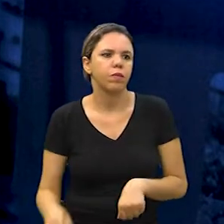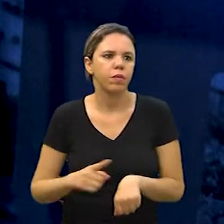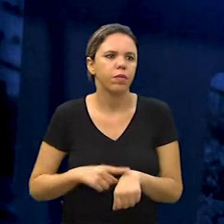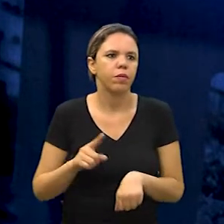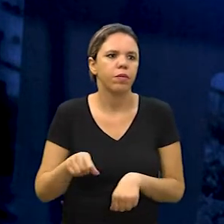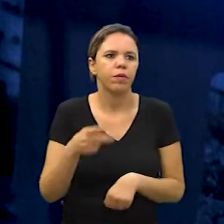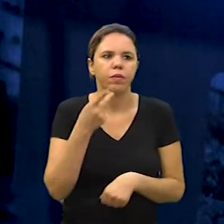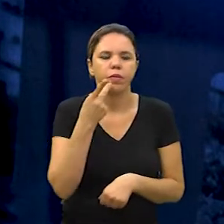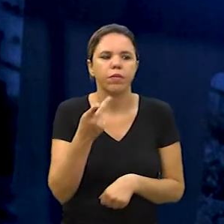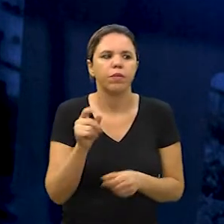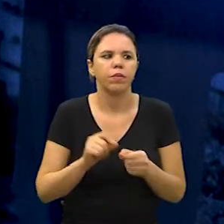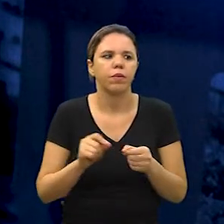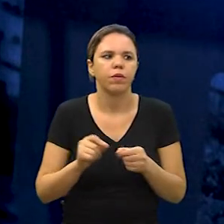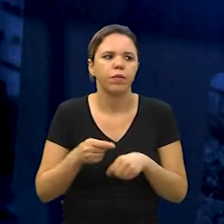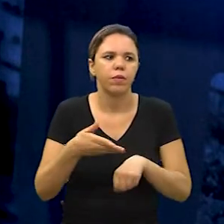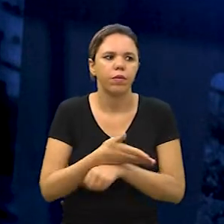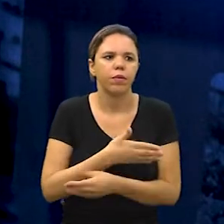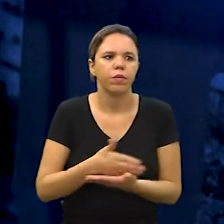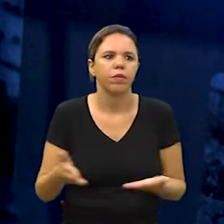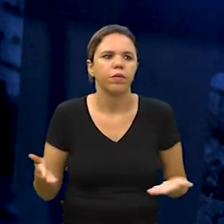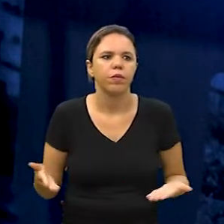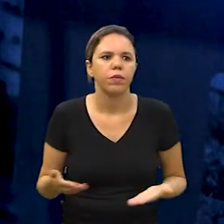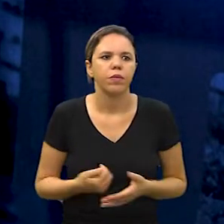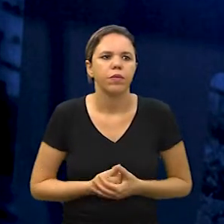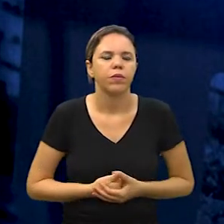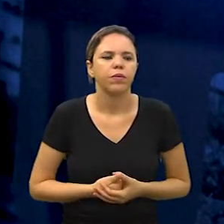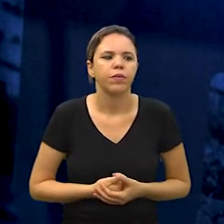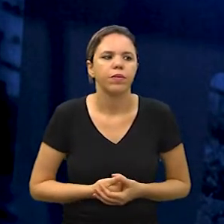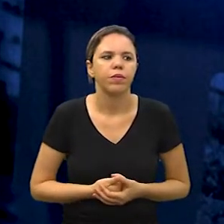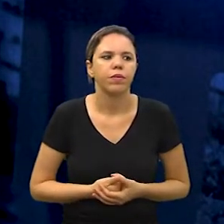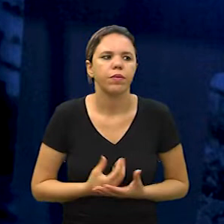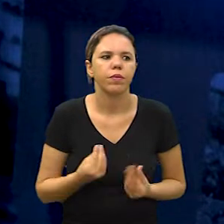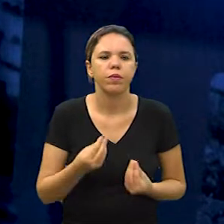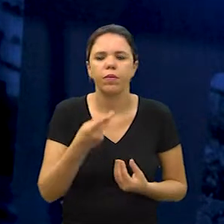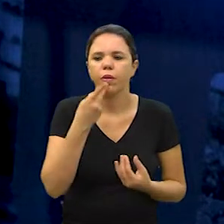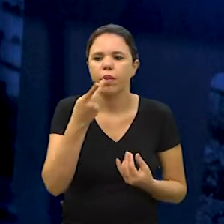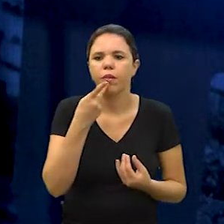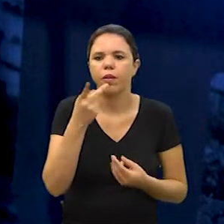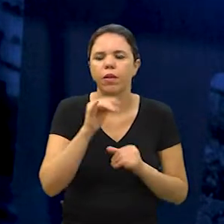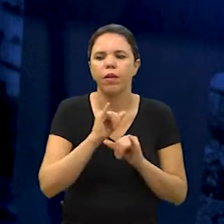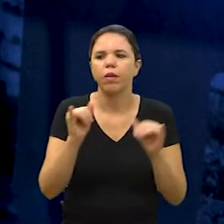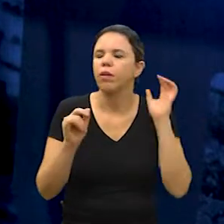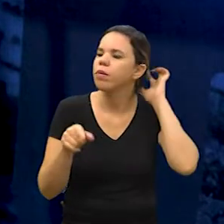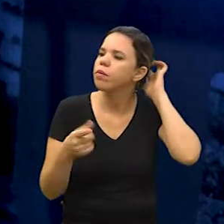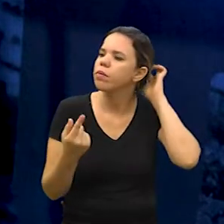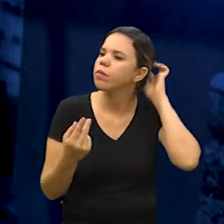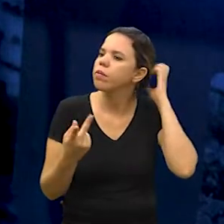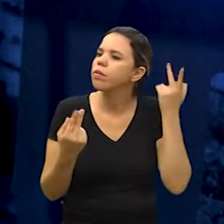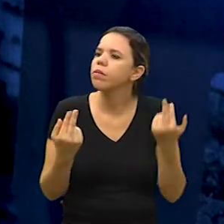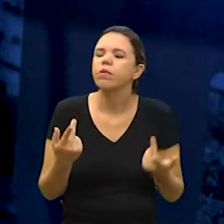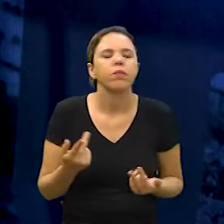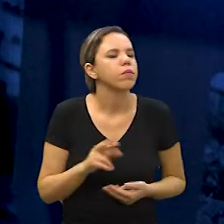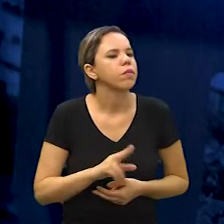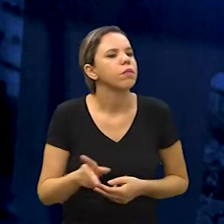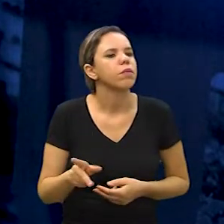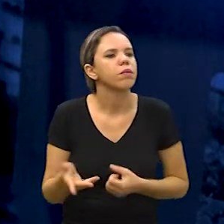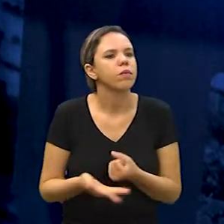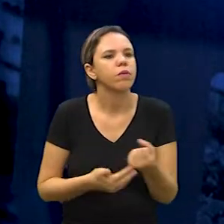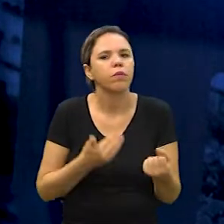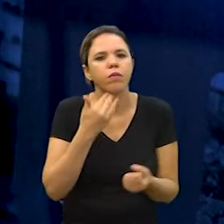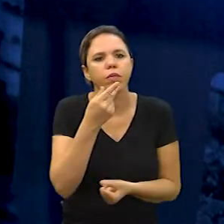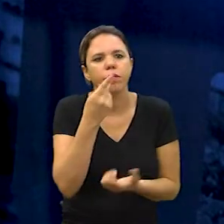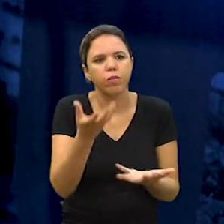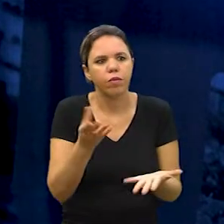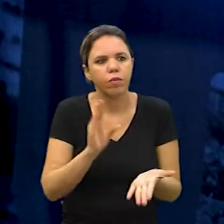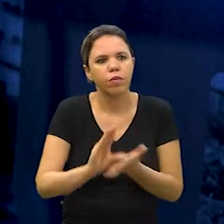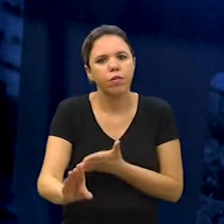momento de fazer a imersão. E muito se fala, como você mesmo disse, não basta